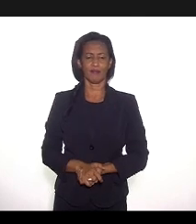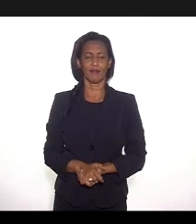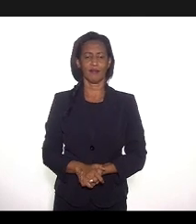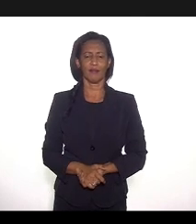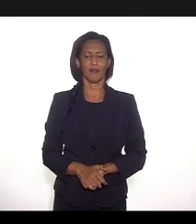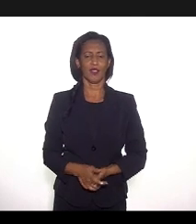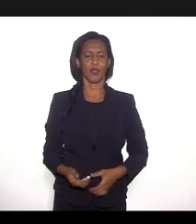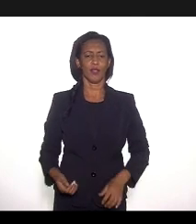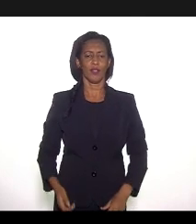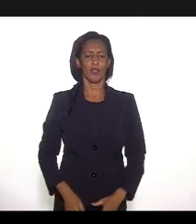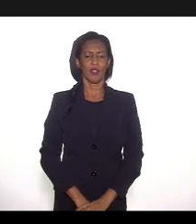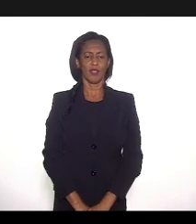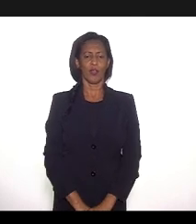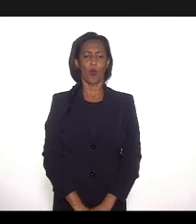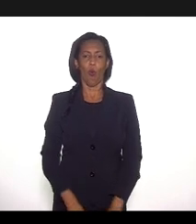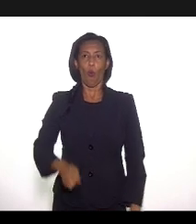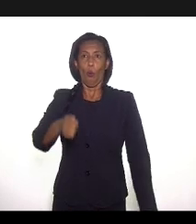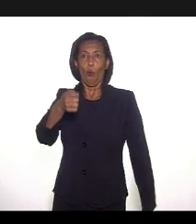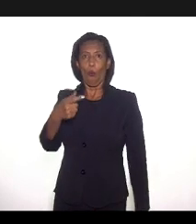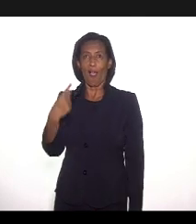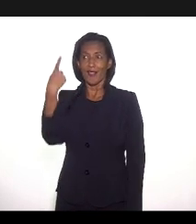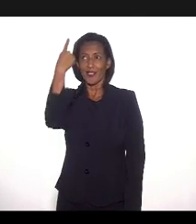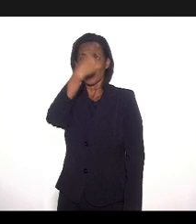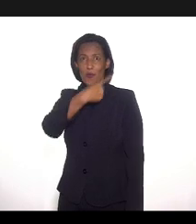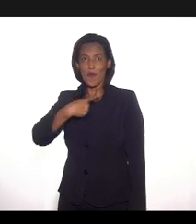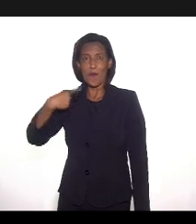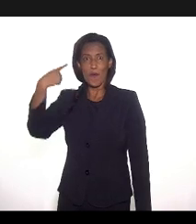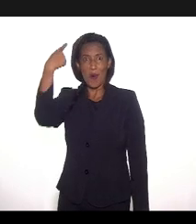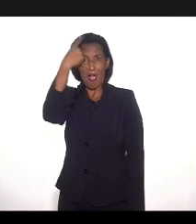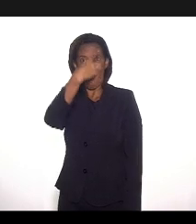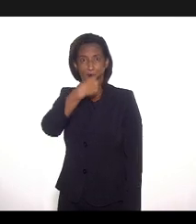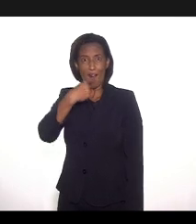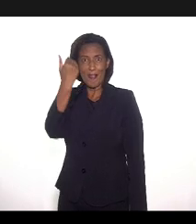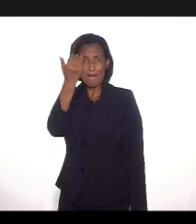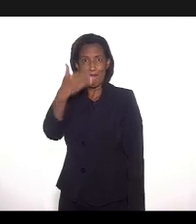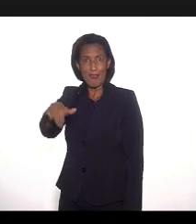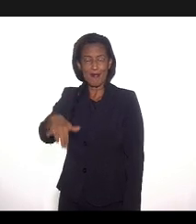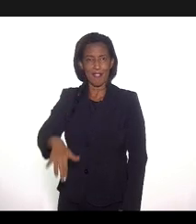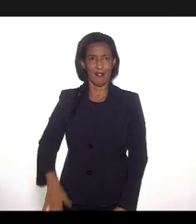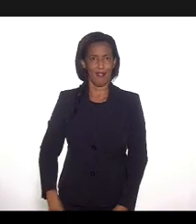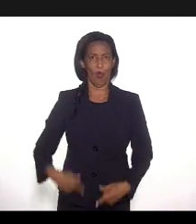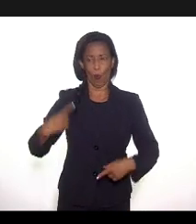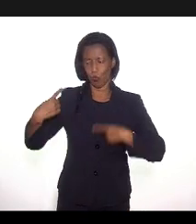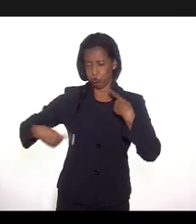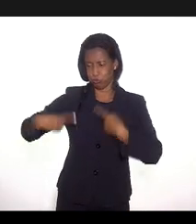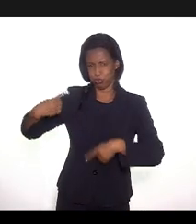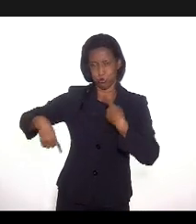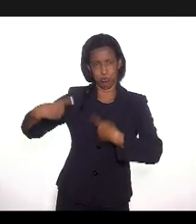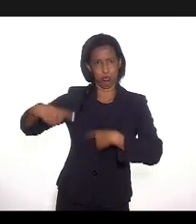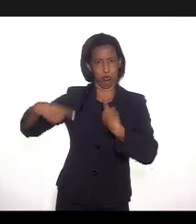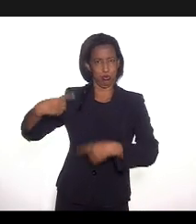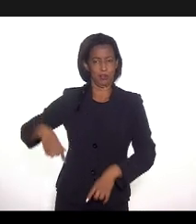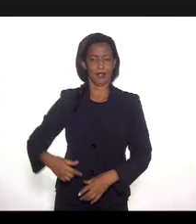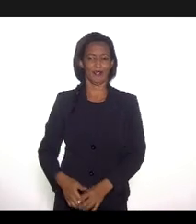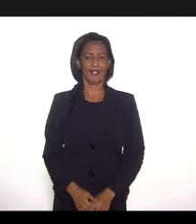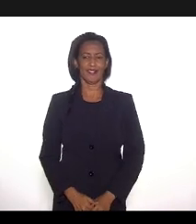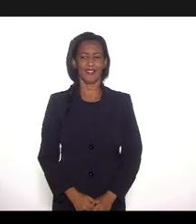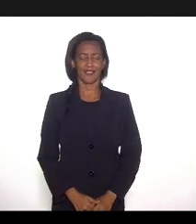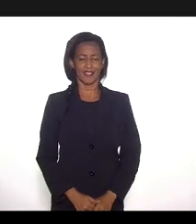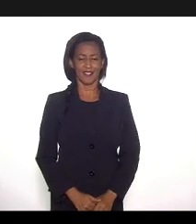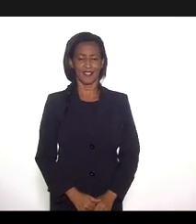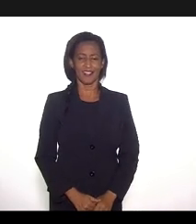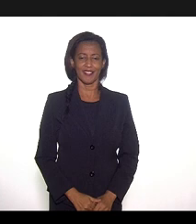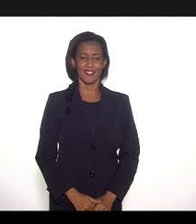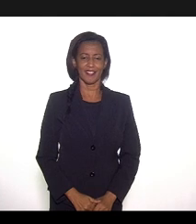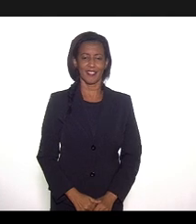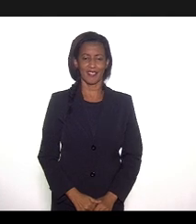Caramba, quase uma hora e meia de discussão. Mas, Mink, deixa uma só. Mas não é um debate tranquilo,